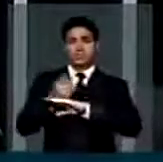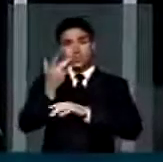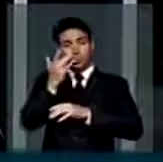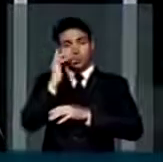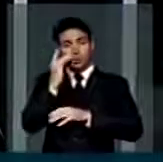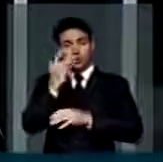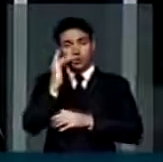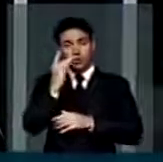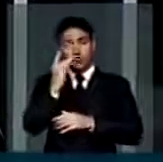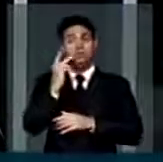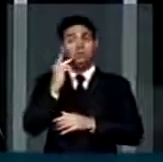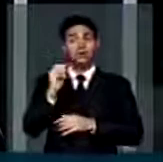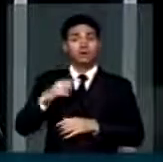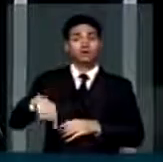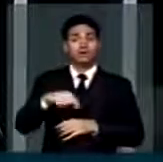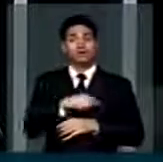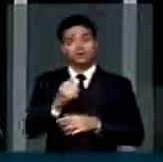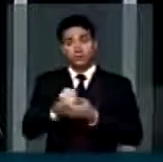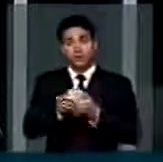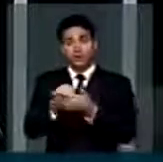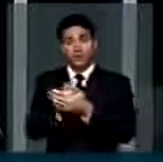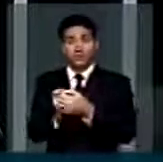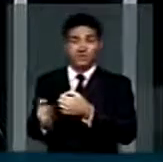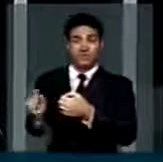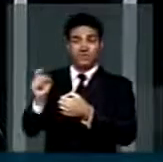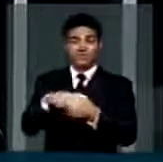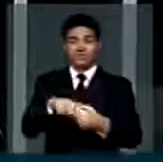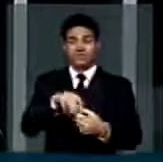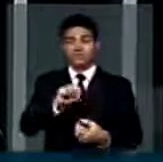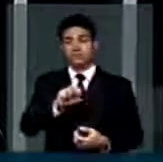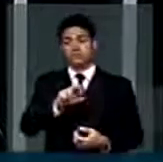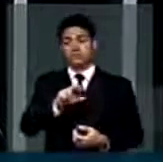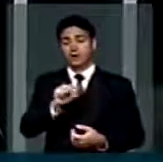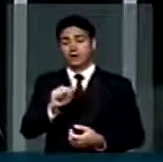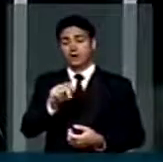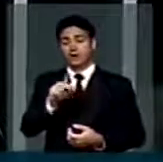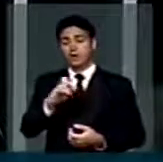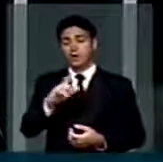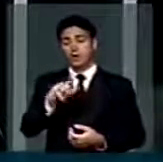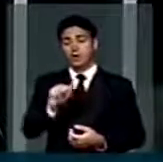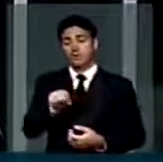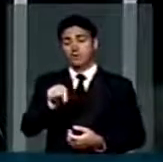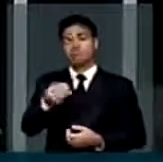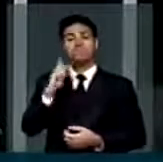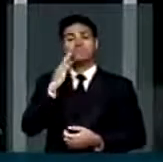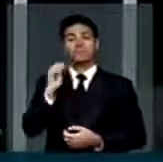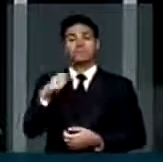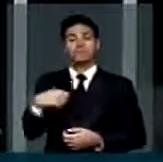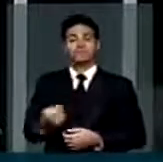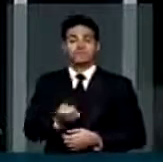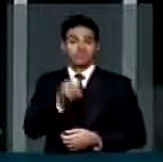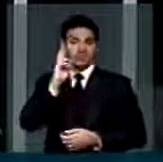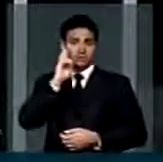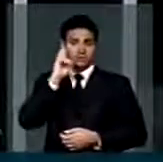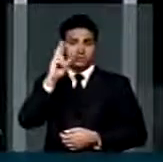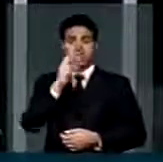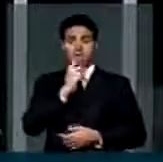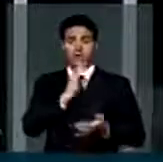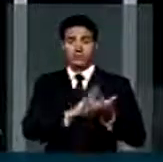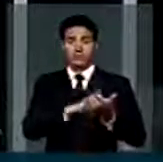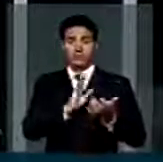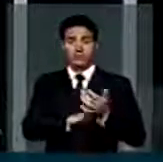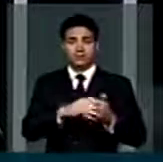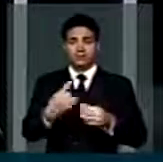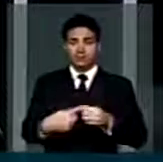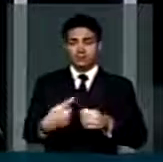para recuperar o garimpo de Serra Pelada aos seus verdadeiros donos. Vou falar sobre o aniversário da cidade de Dom